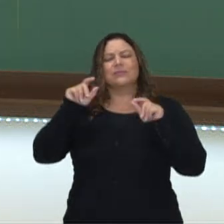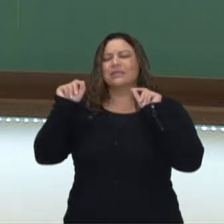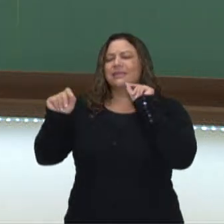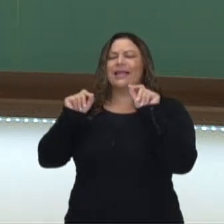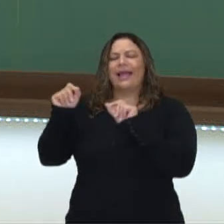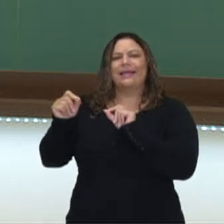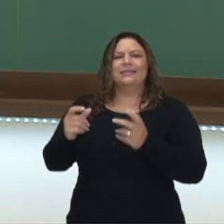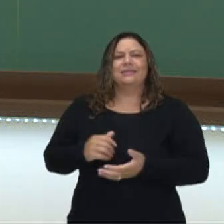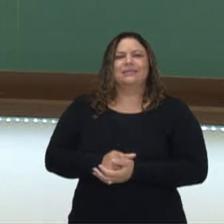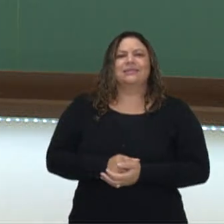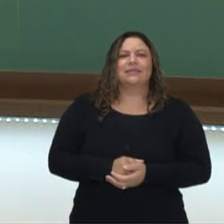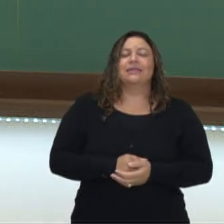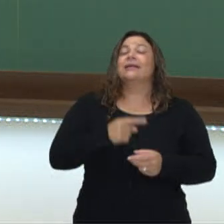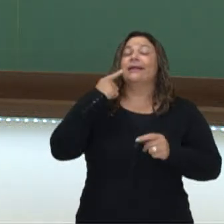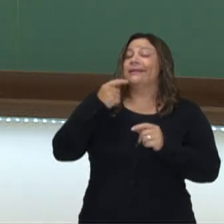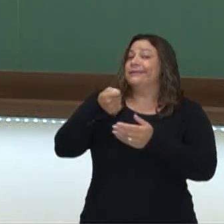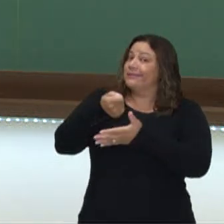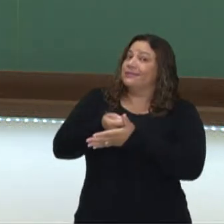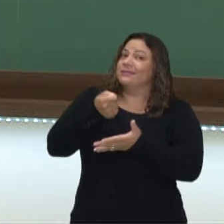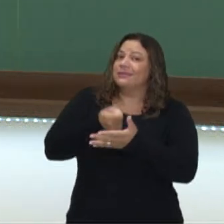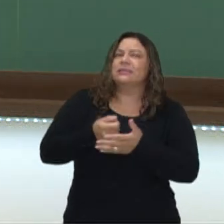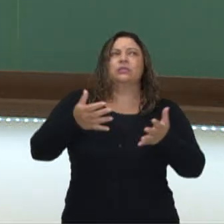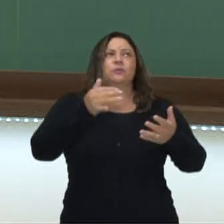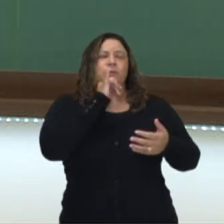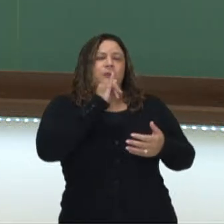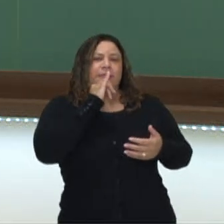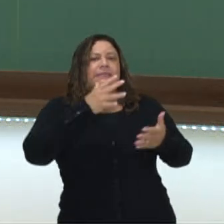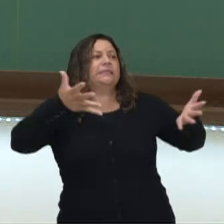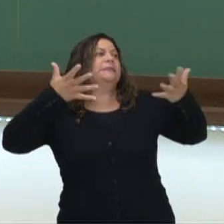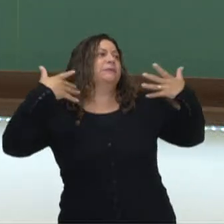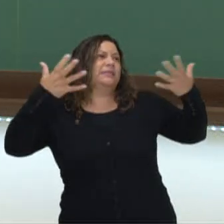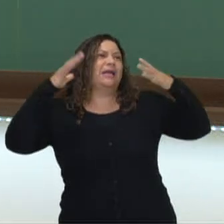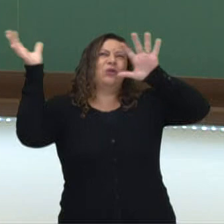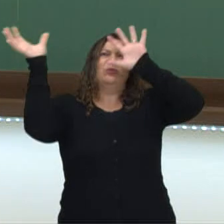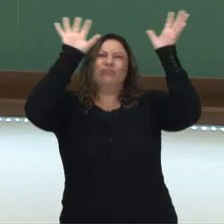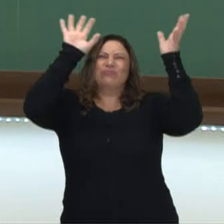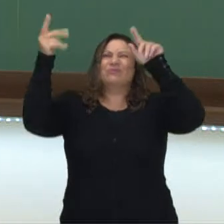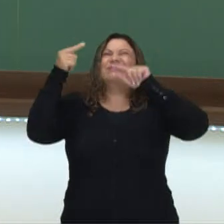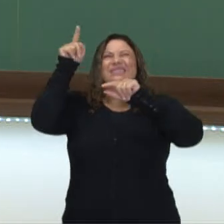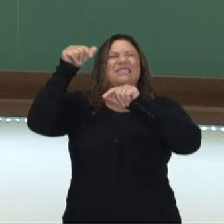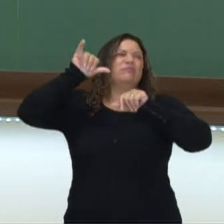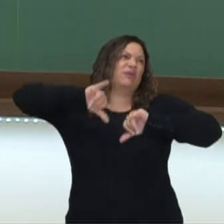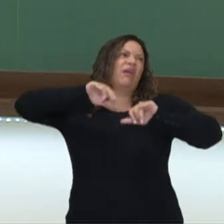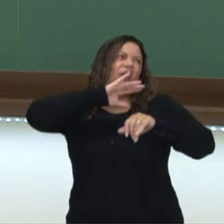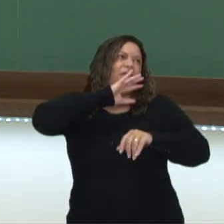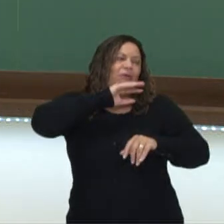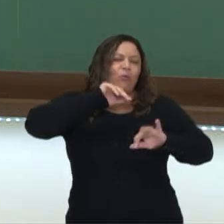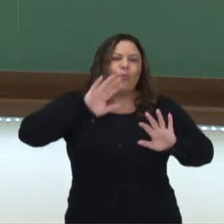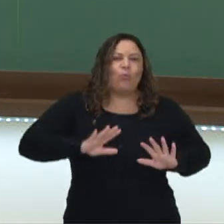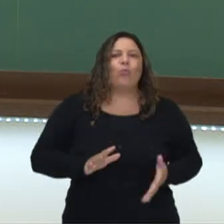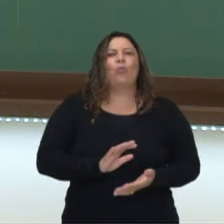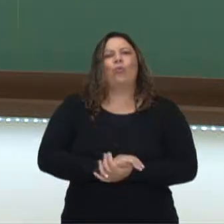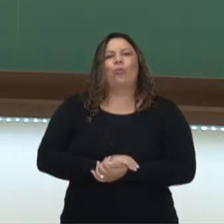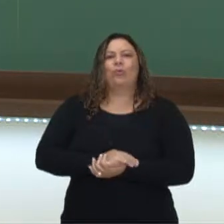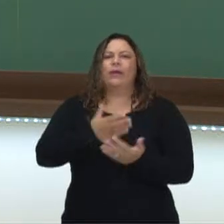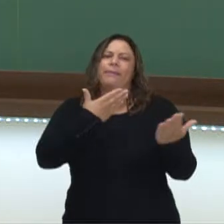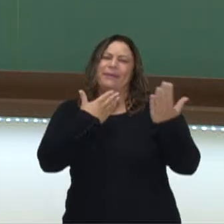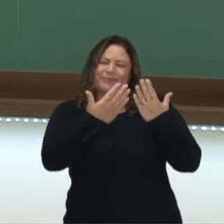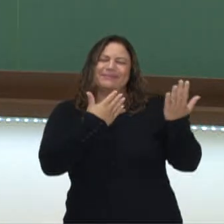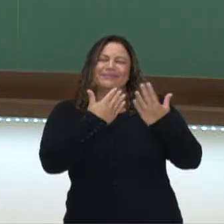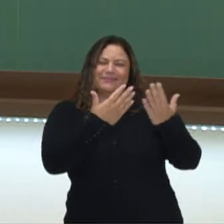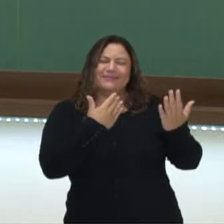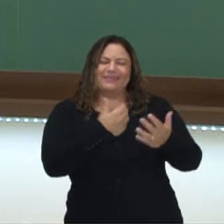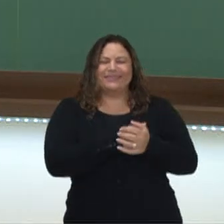A que insiste, né? Que calor, né? Tempo ruim, né? Esse tipo de uso da língua, ela